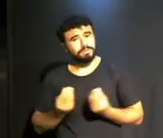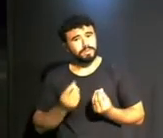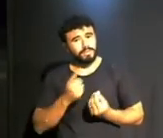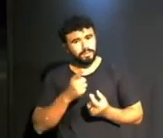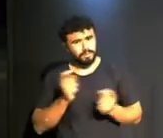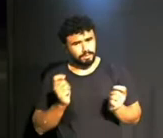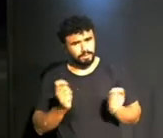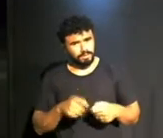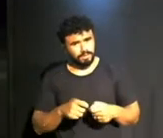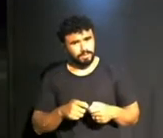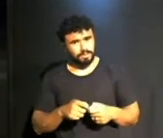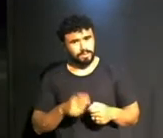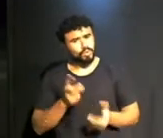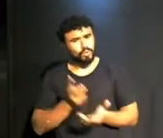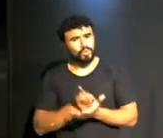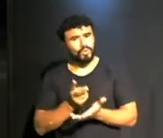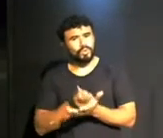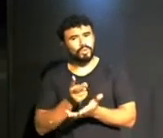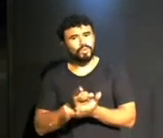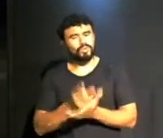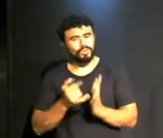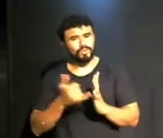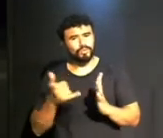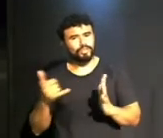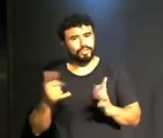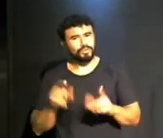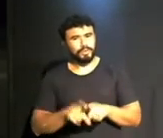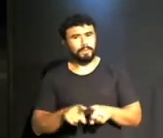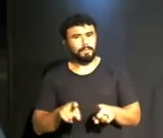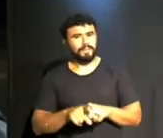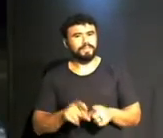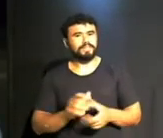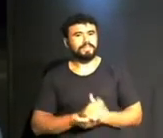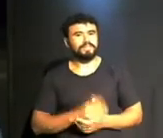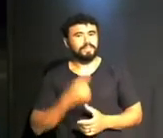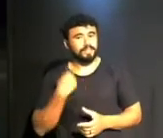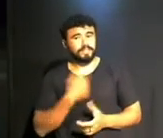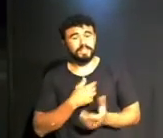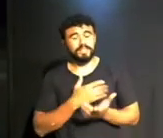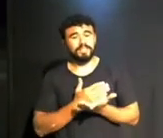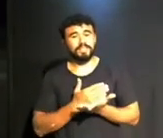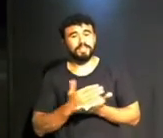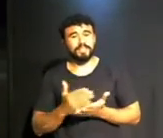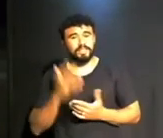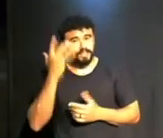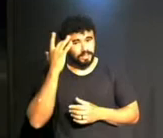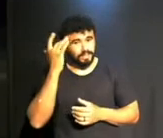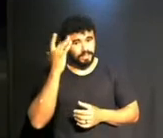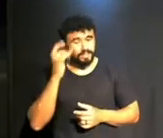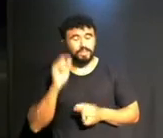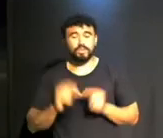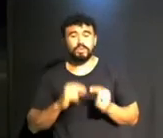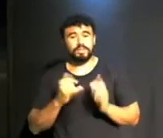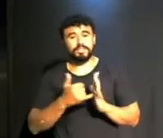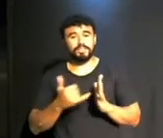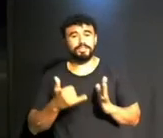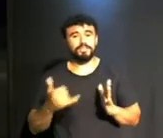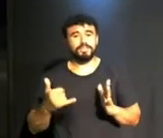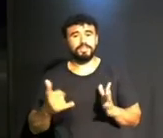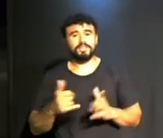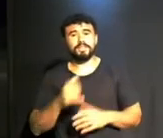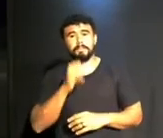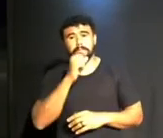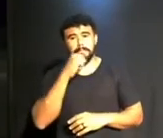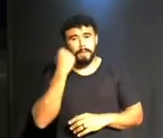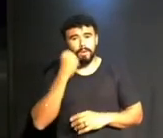tal você acumular e continuar com esse jejum também Nós já vamos começar a partir de amanhã o jejum de